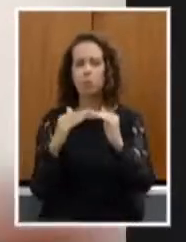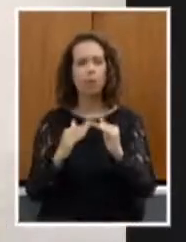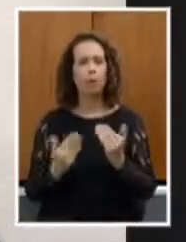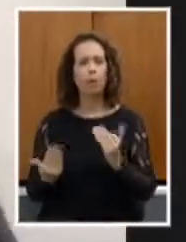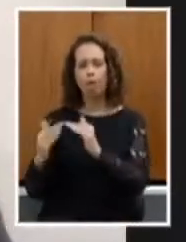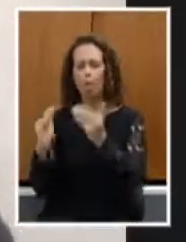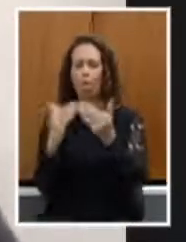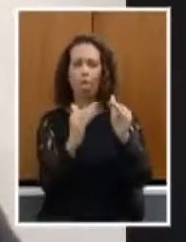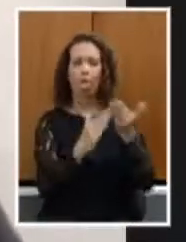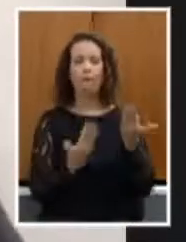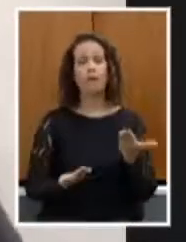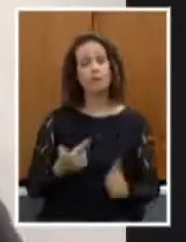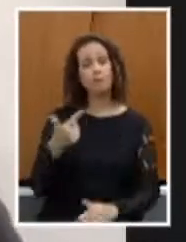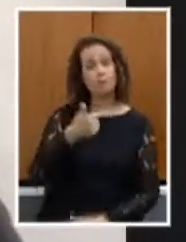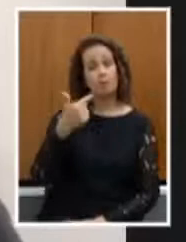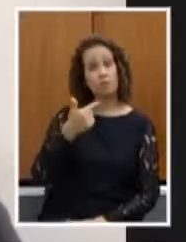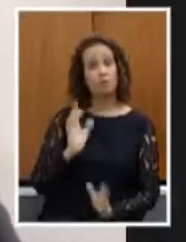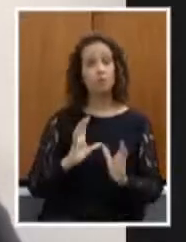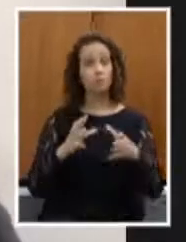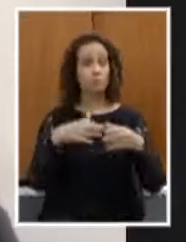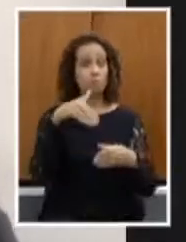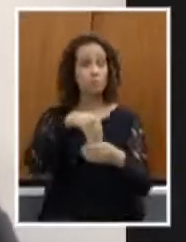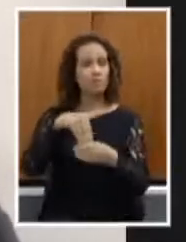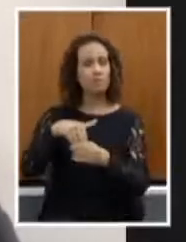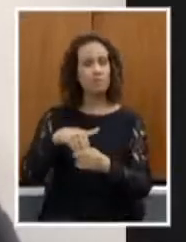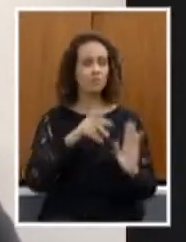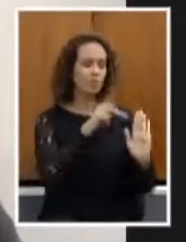segundo turno esse projeto não será votado.